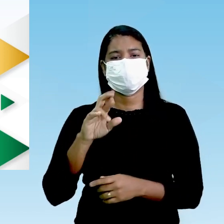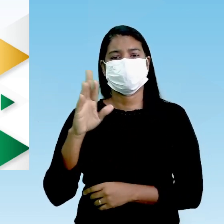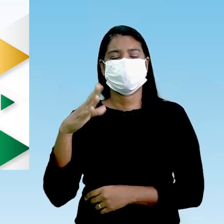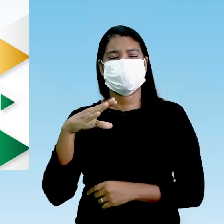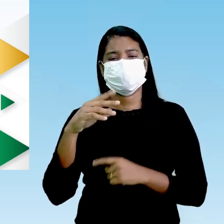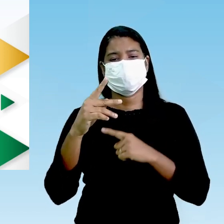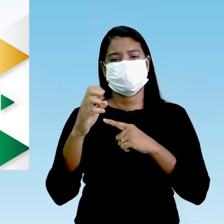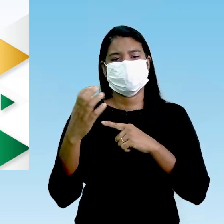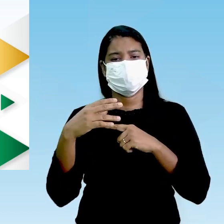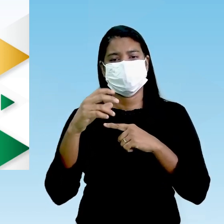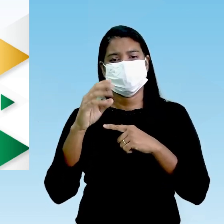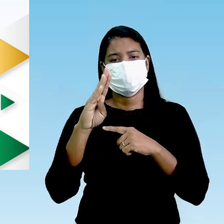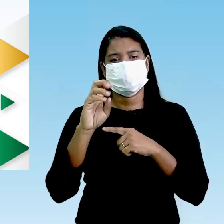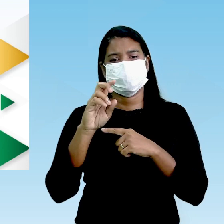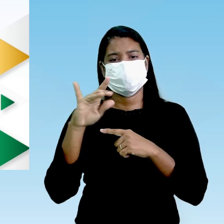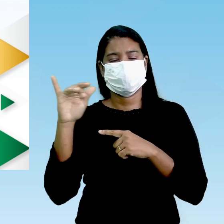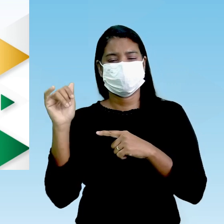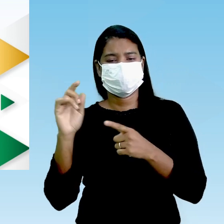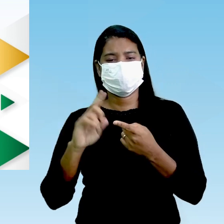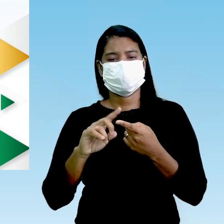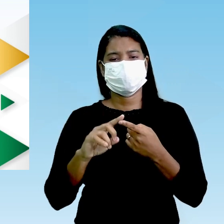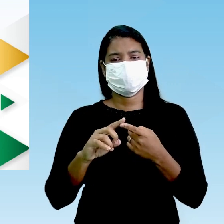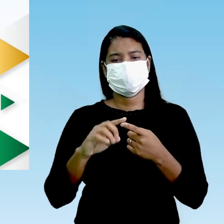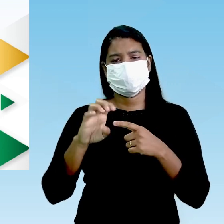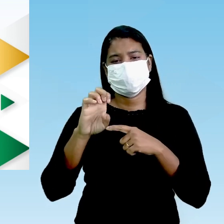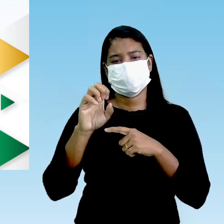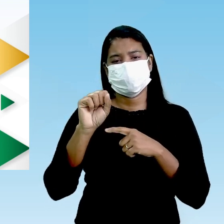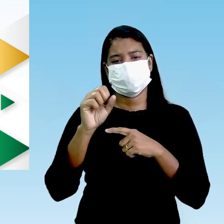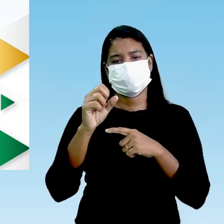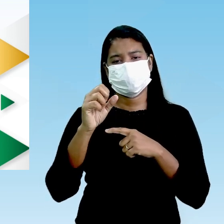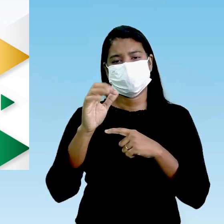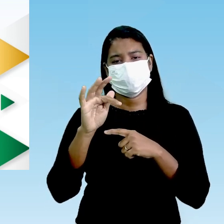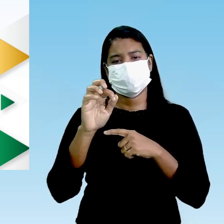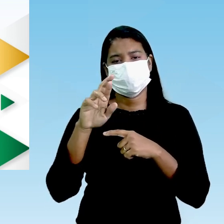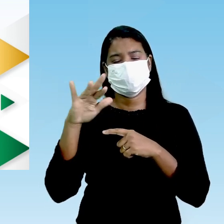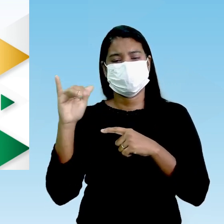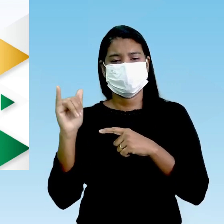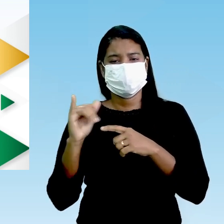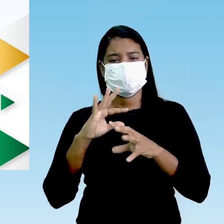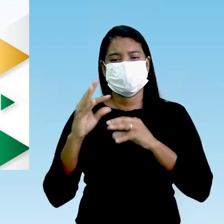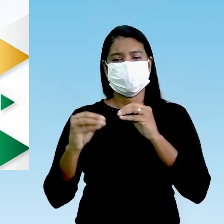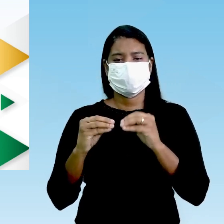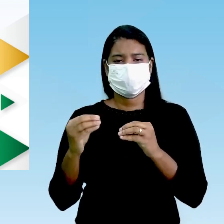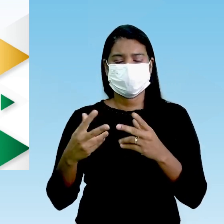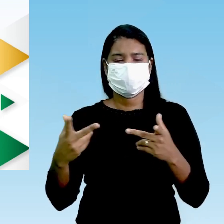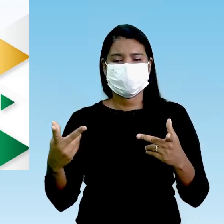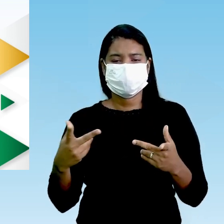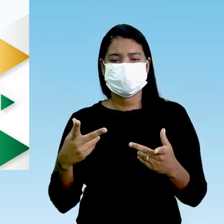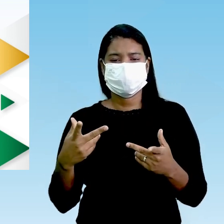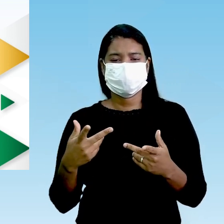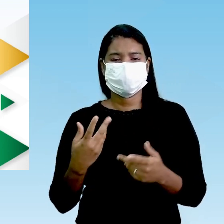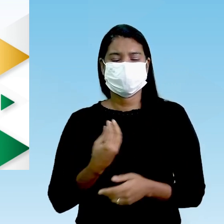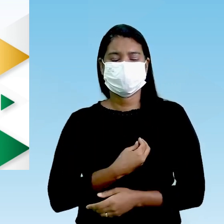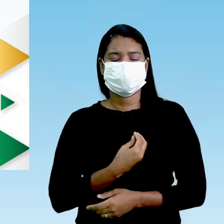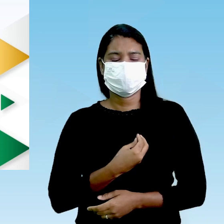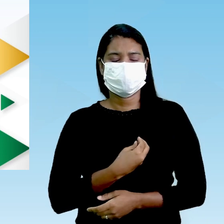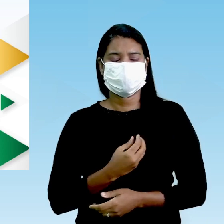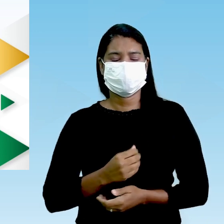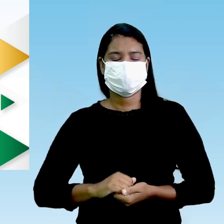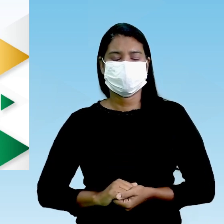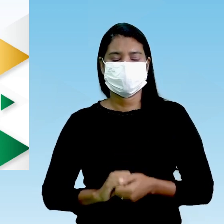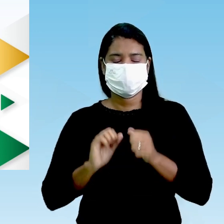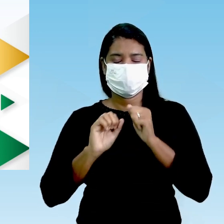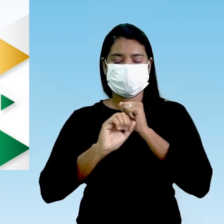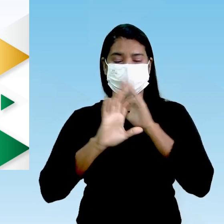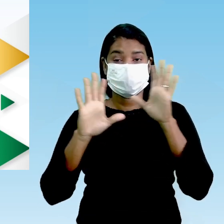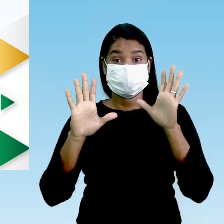segunda é esférica, ok? Que são as geometrias muito mais aplicáveis ao mundo que a gente vive, tá bom? Tá claro para